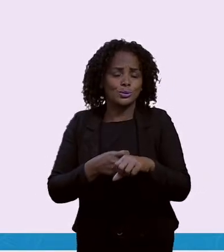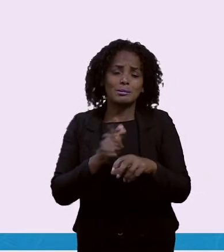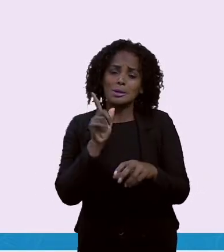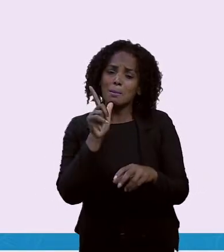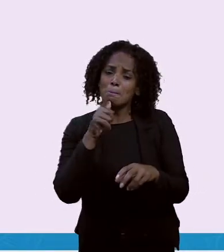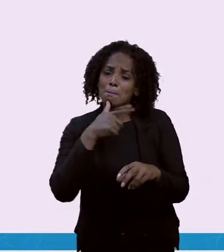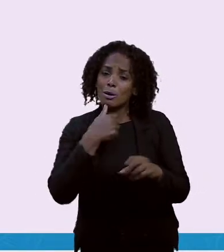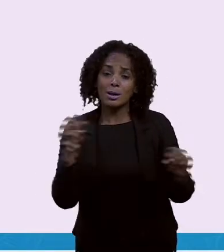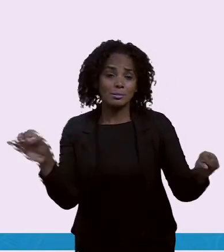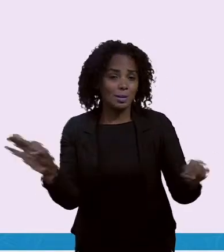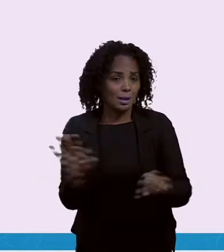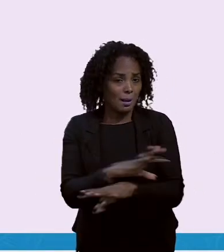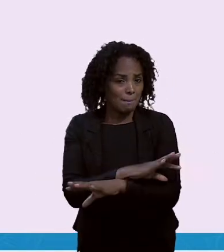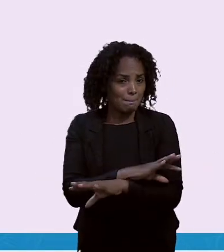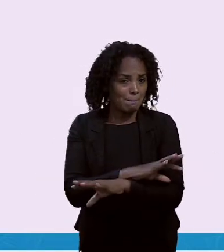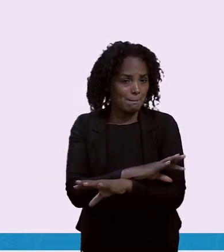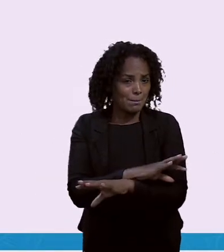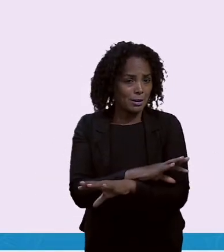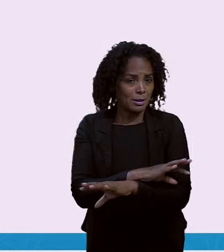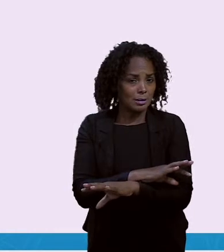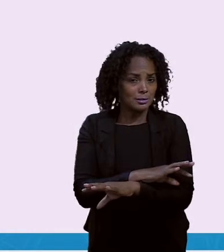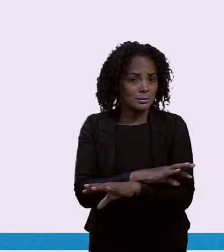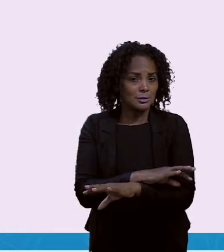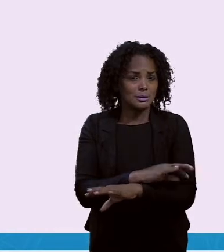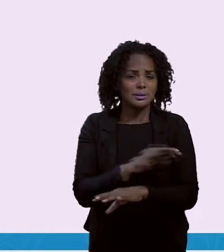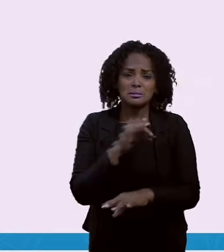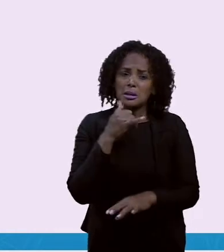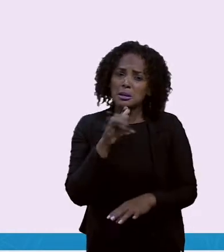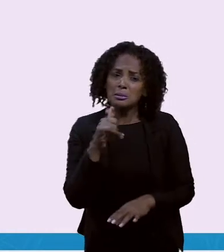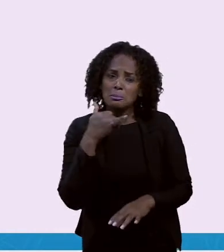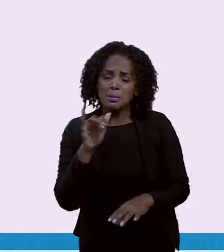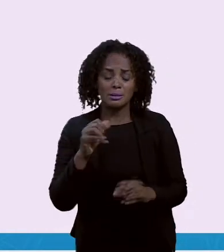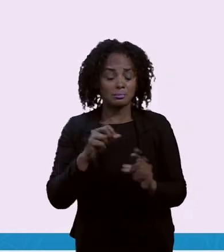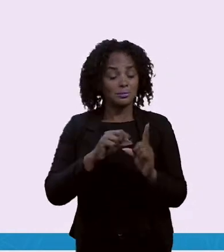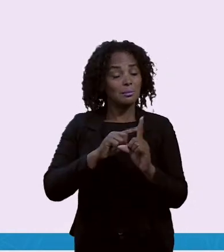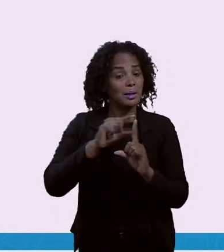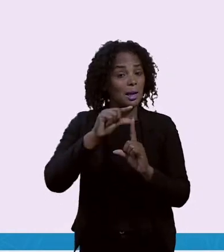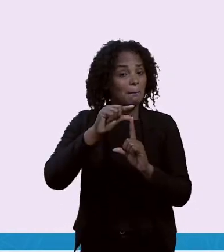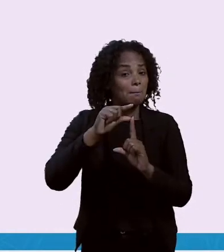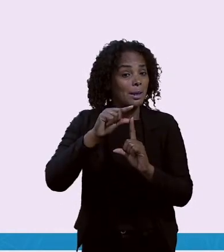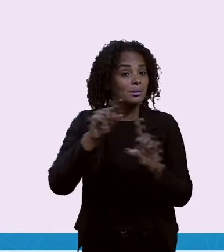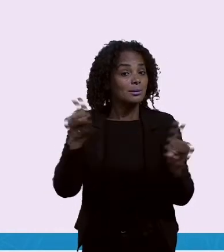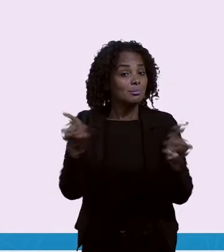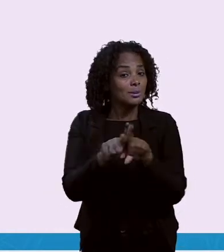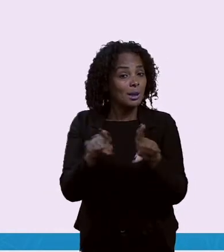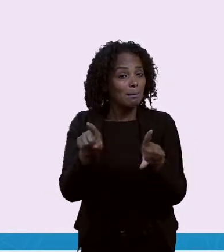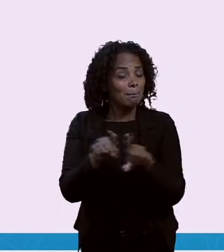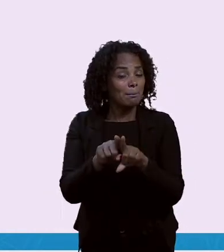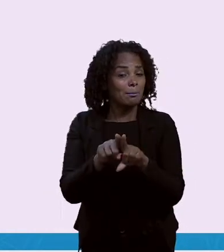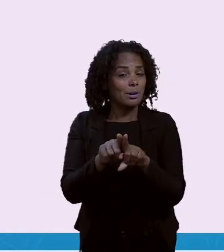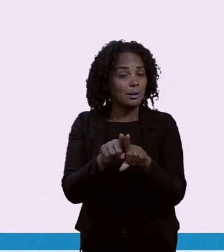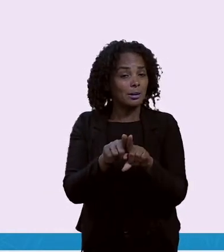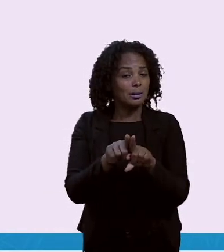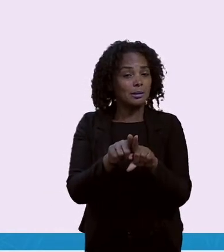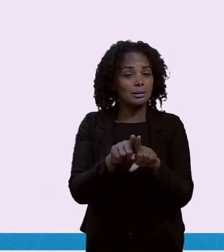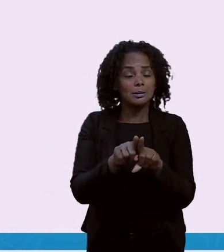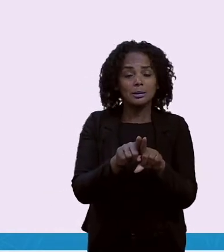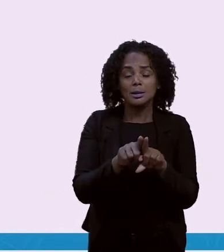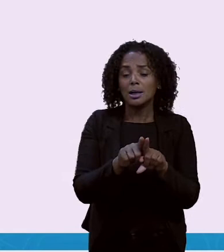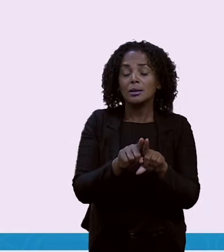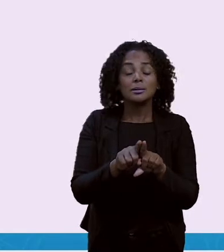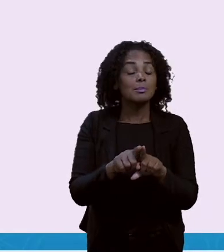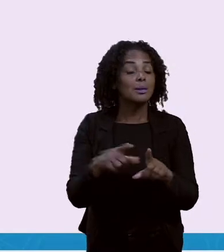eletricamente e termicamente isolante. Isso significa que não passa eletricidade e também não